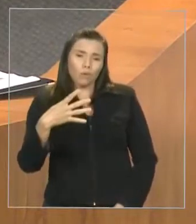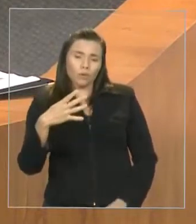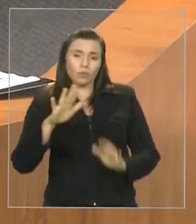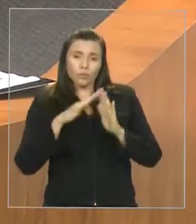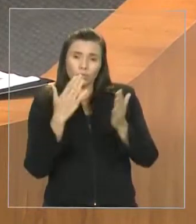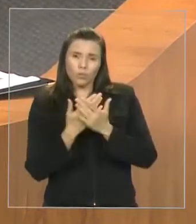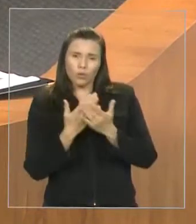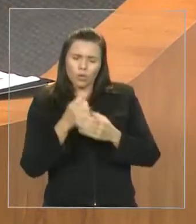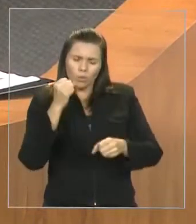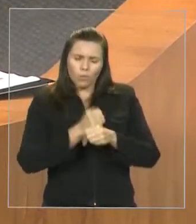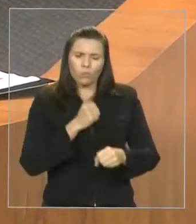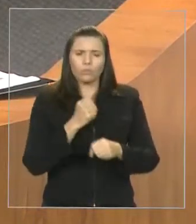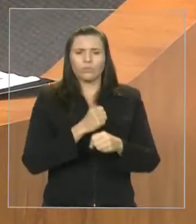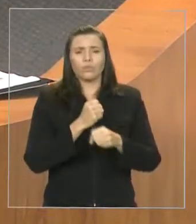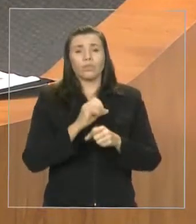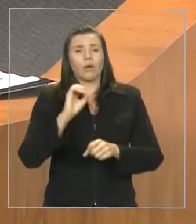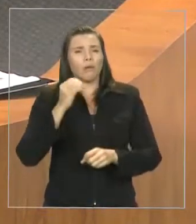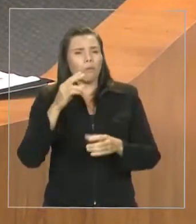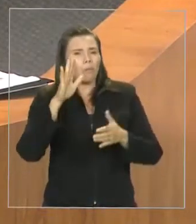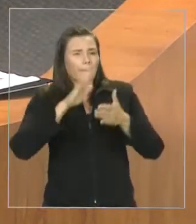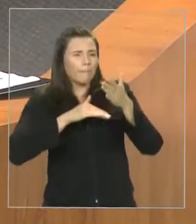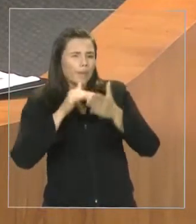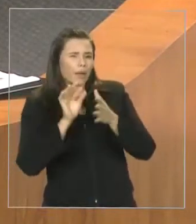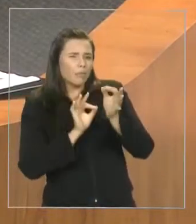ou totalmente reconstruídas.